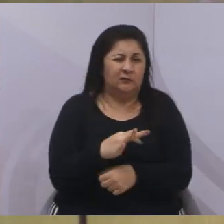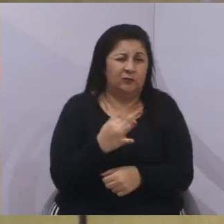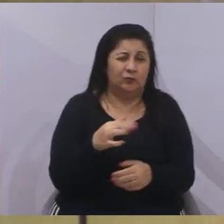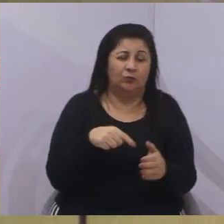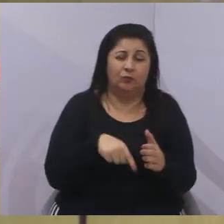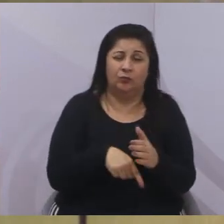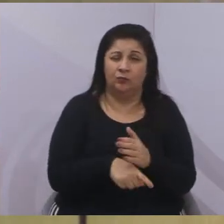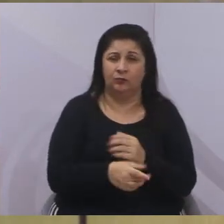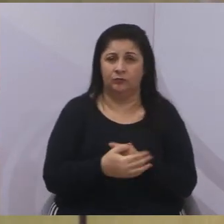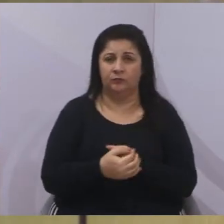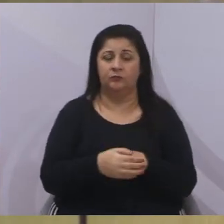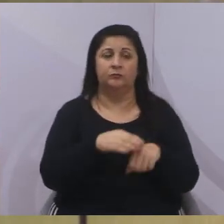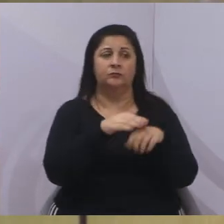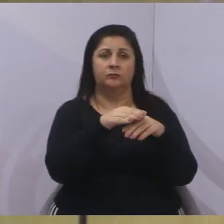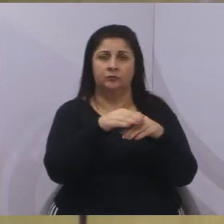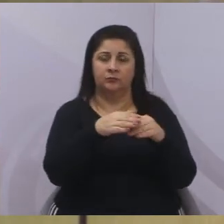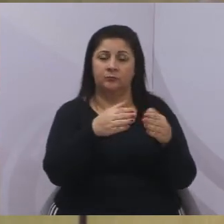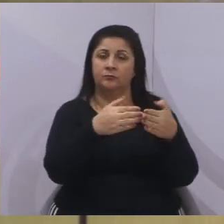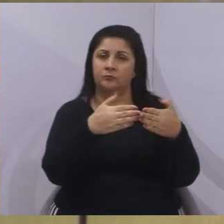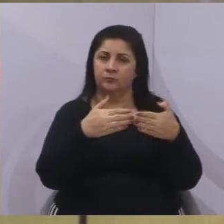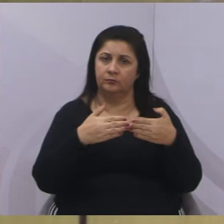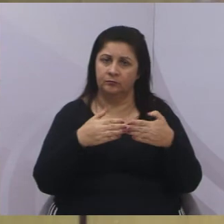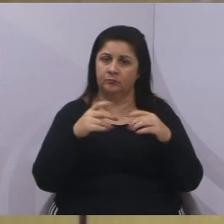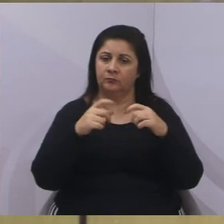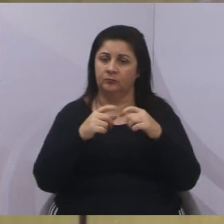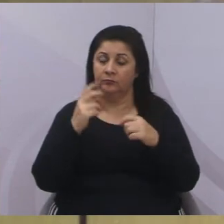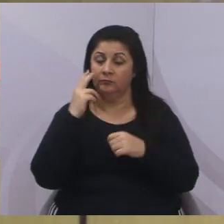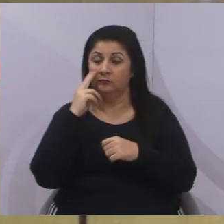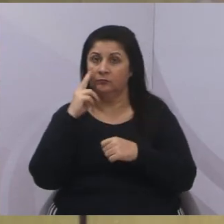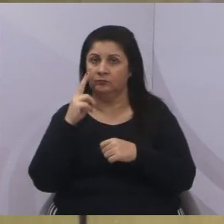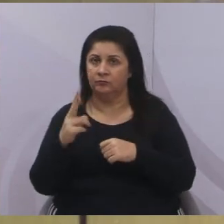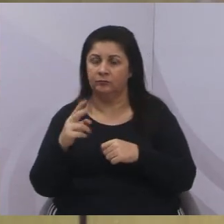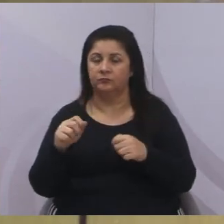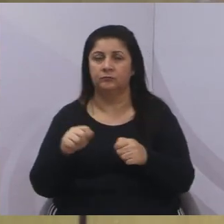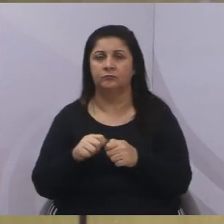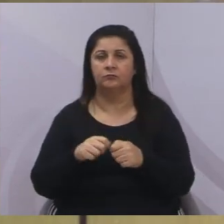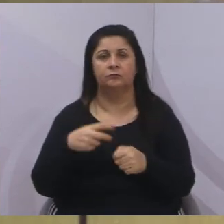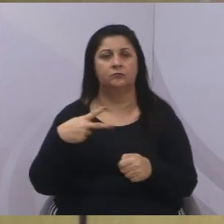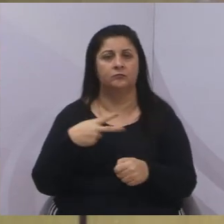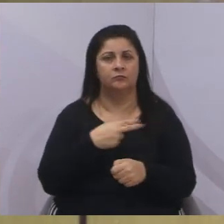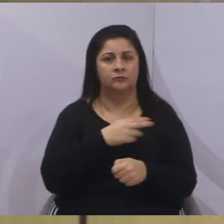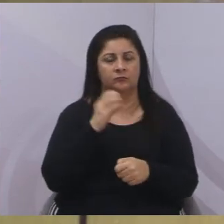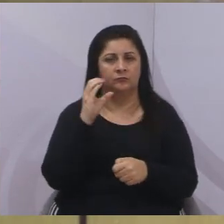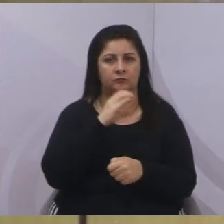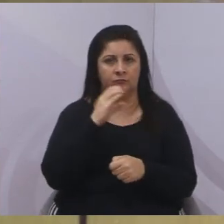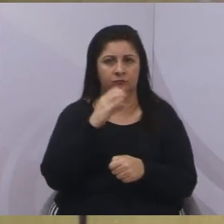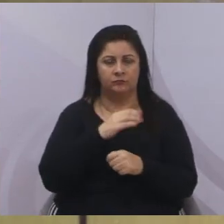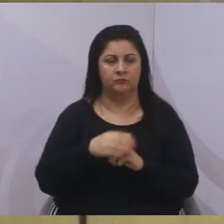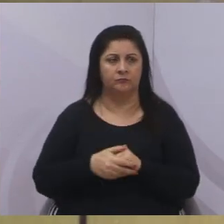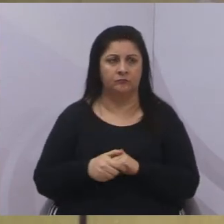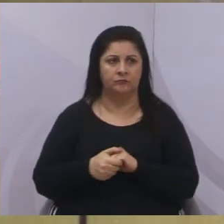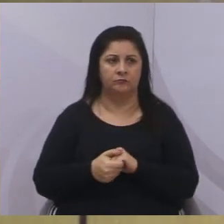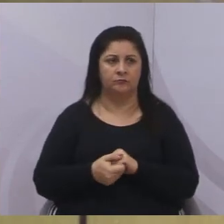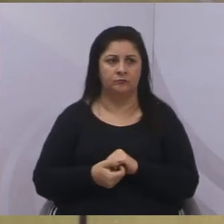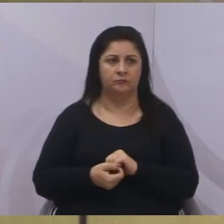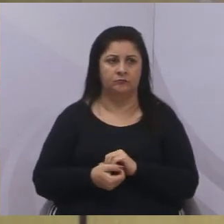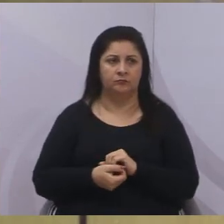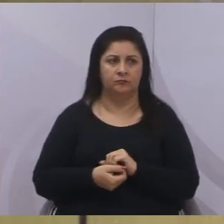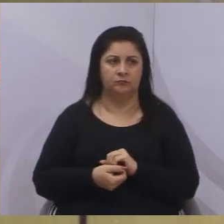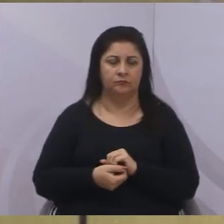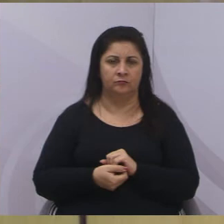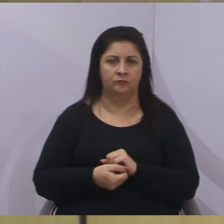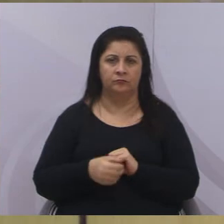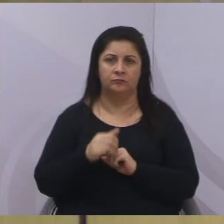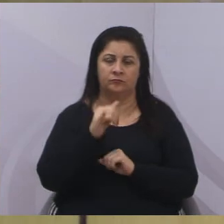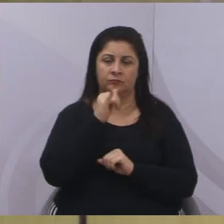pede que o médico da Santa Casa reavalie e a gente antecipa essa cirurgia. O senhor citou caso de